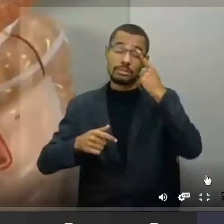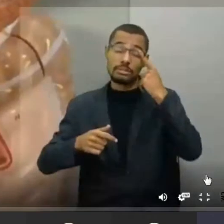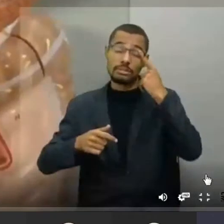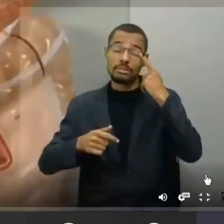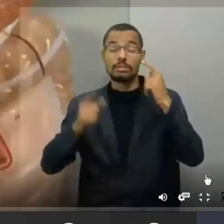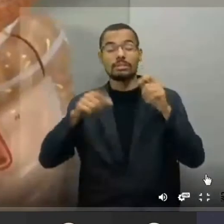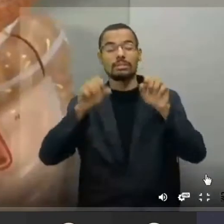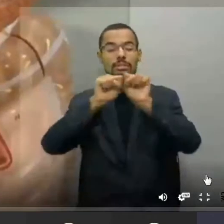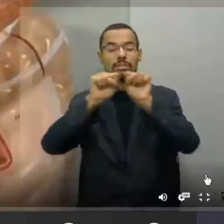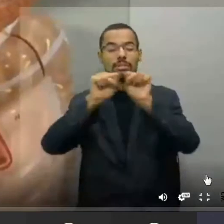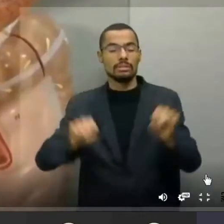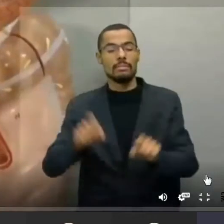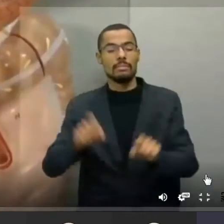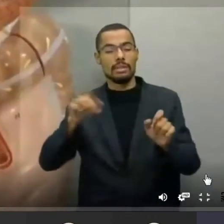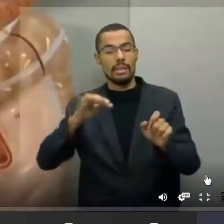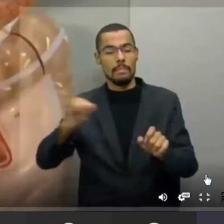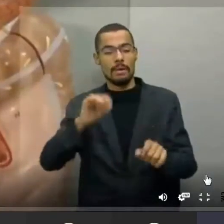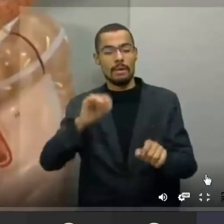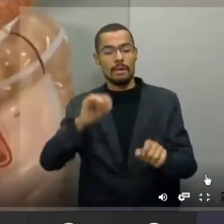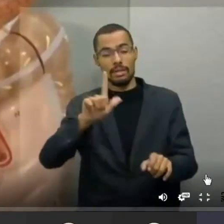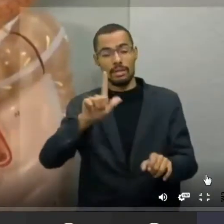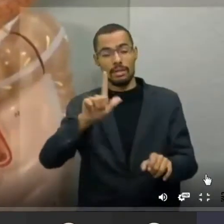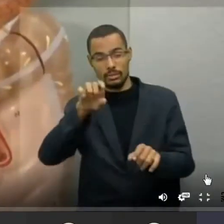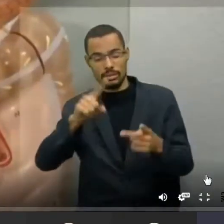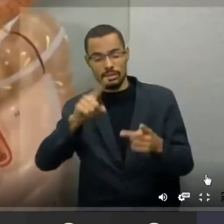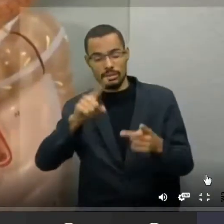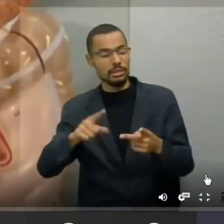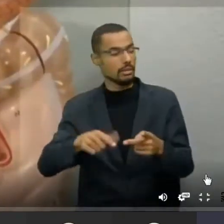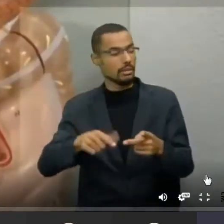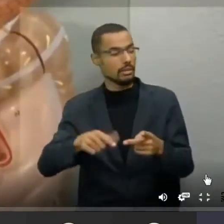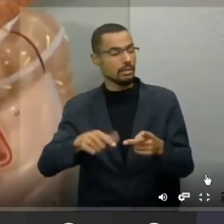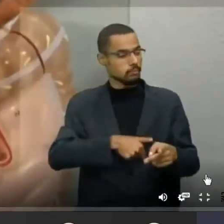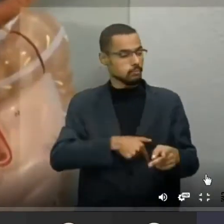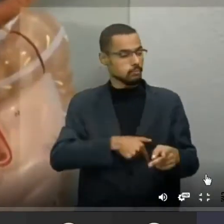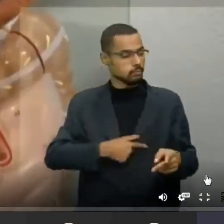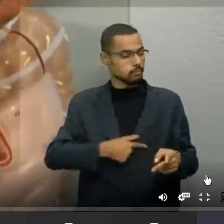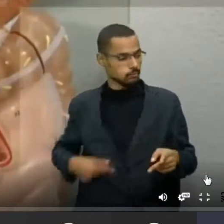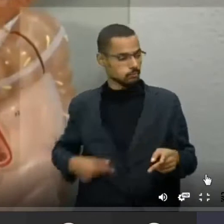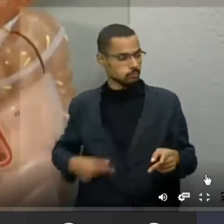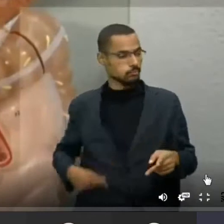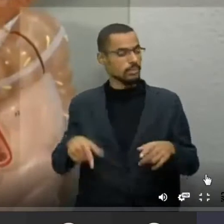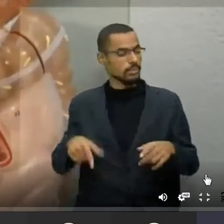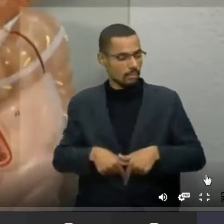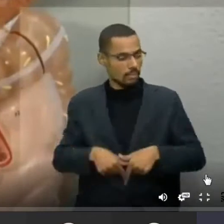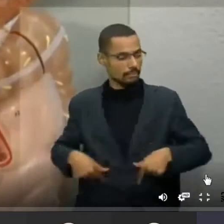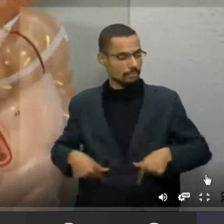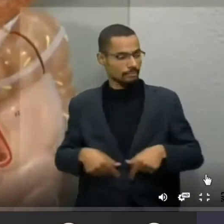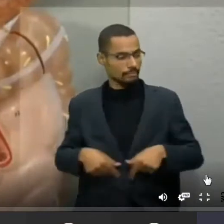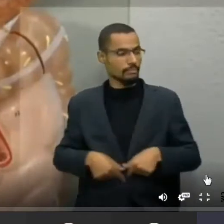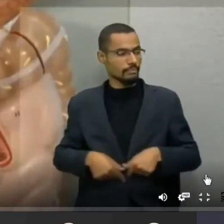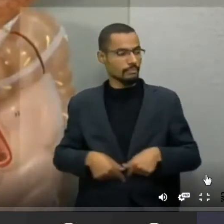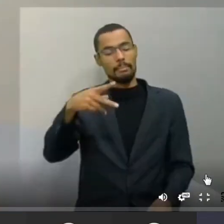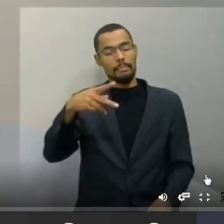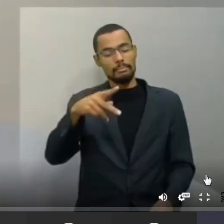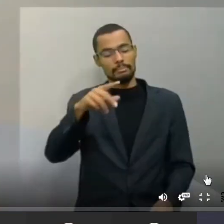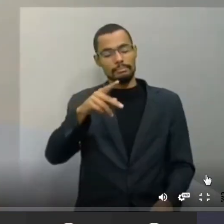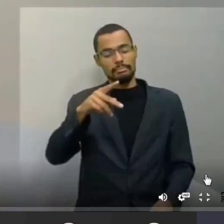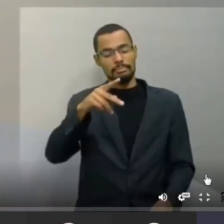as glândulas acessórias. Então, eu tenho fígado e pâncreas trabalhando ali junto para a